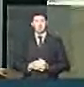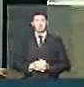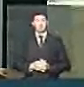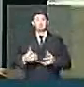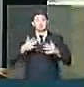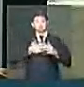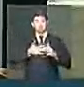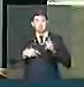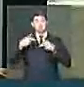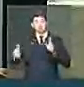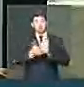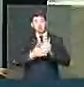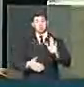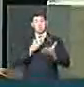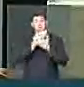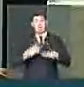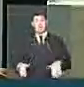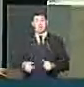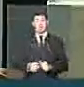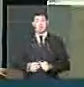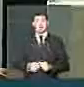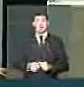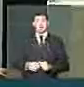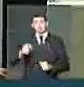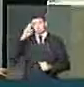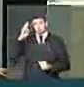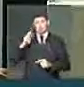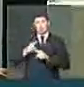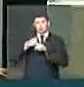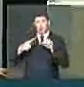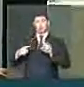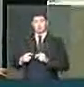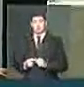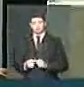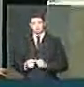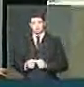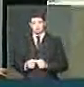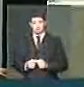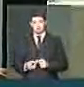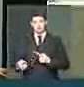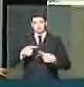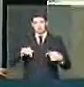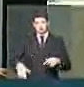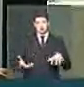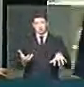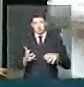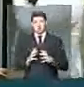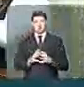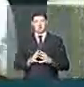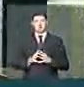tenho um projeto que acaba com a propriedade cruzada dos meios de comunicação de mata, tramitando no Congresso Nacional.